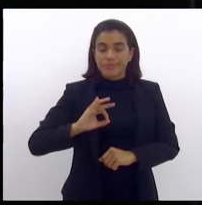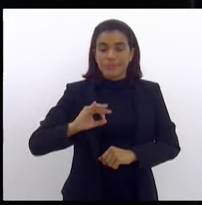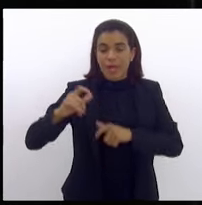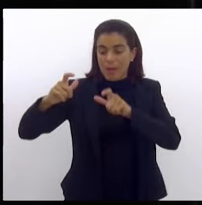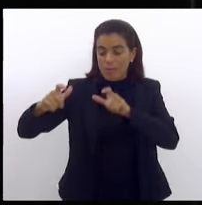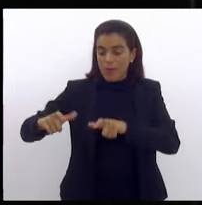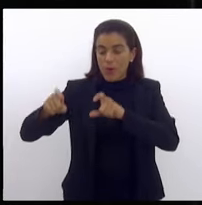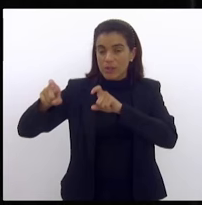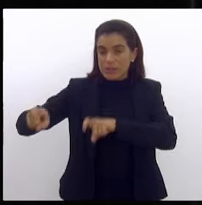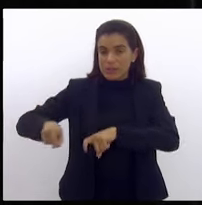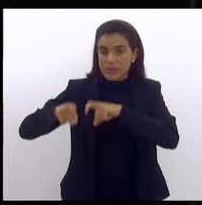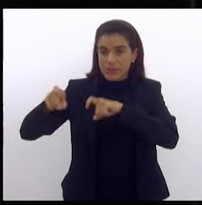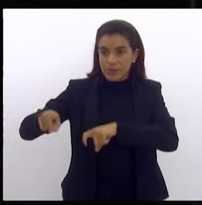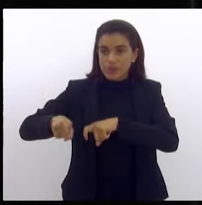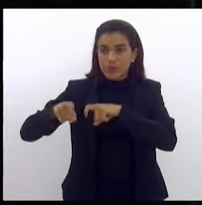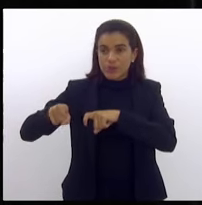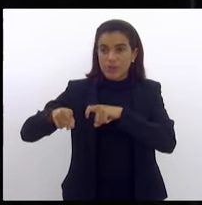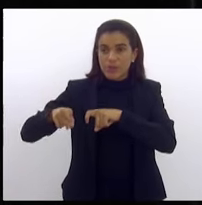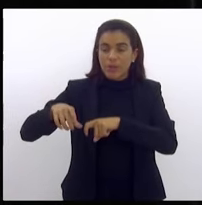das propriedades rurais ocupam